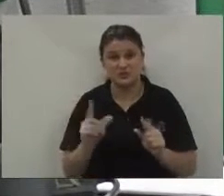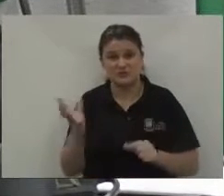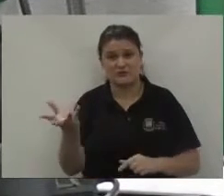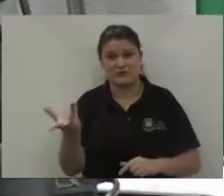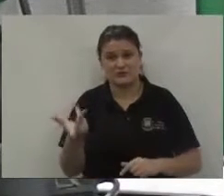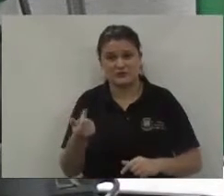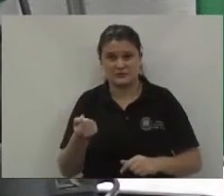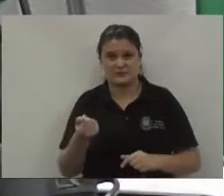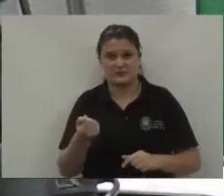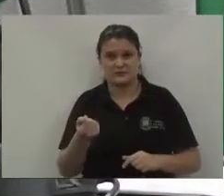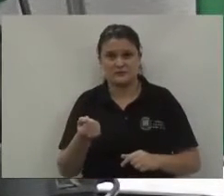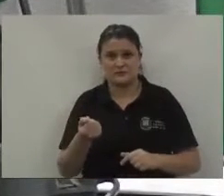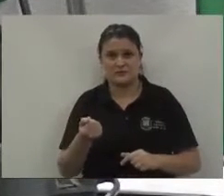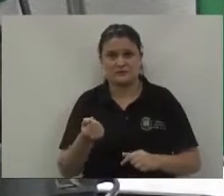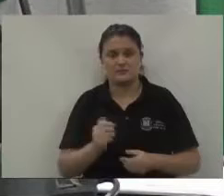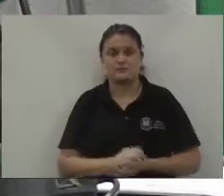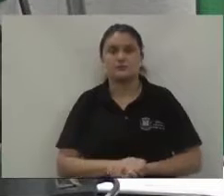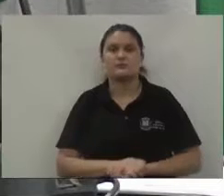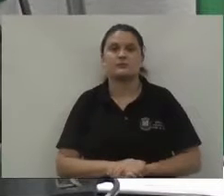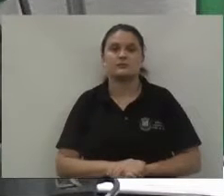nesses locais.